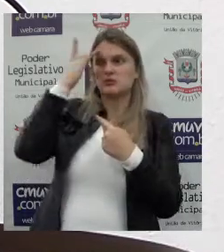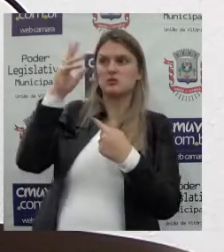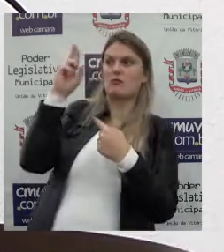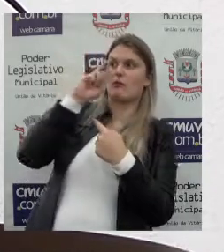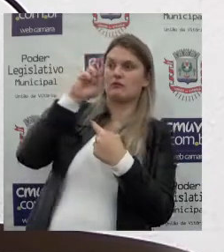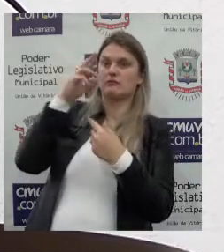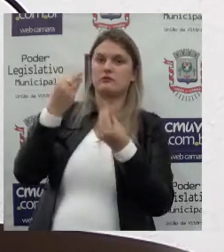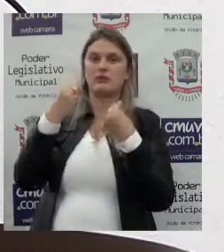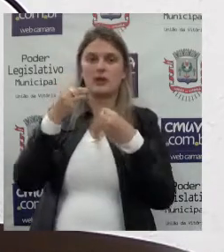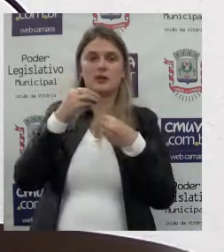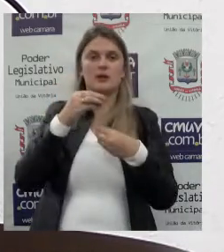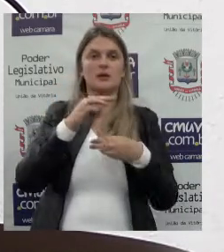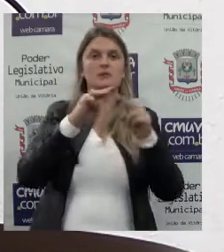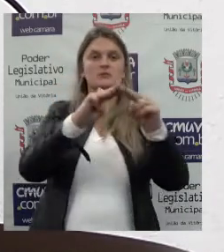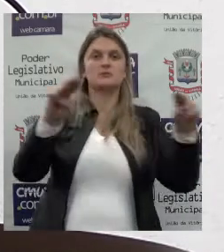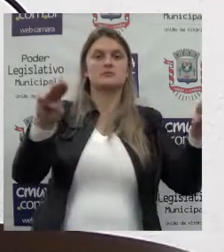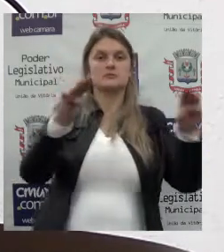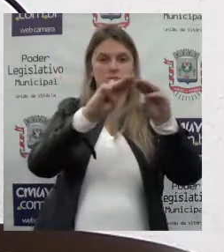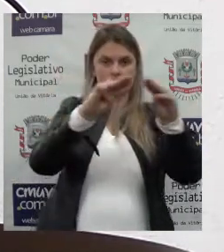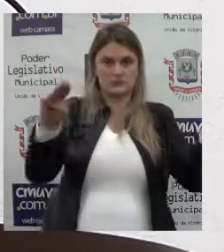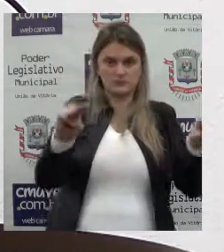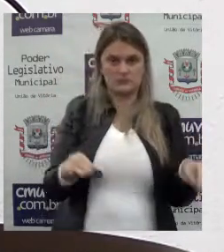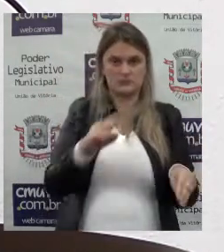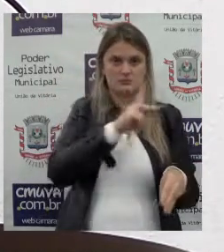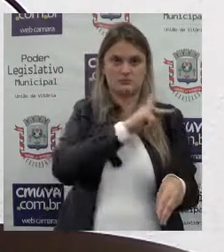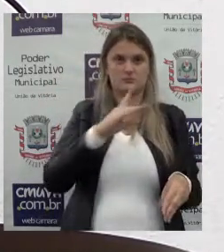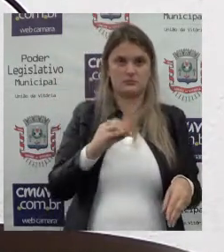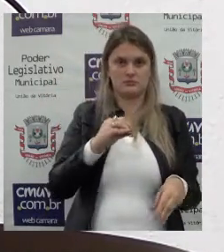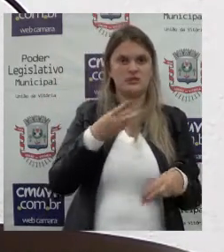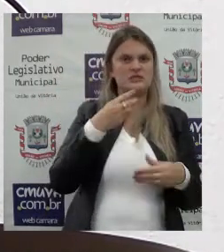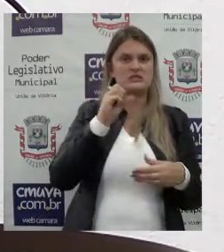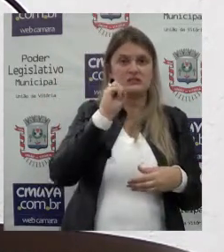E somos fiscalizados diretamente pelo Ministério Público.